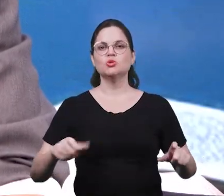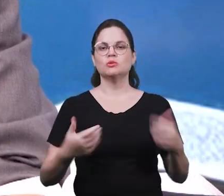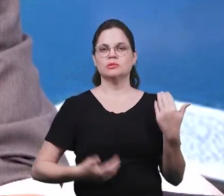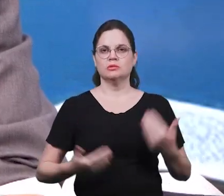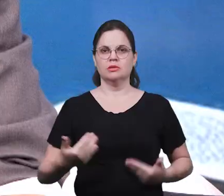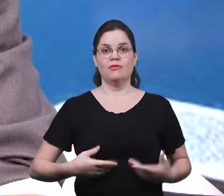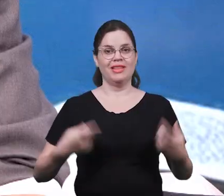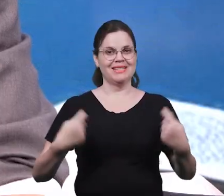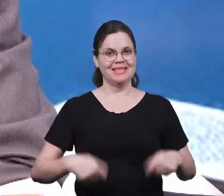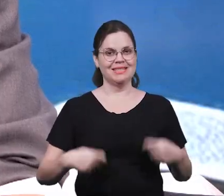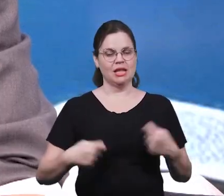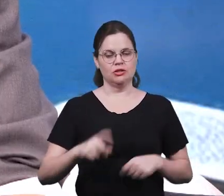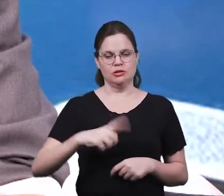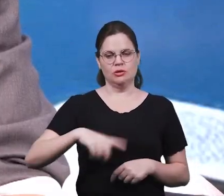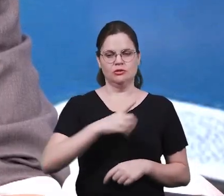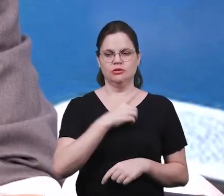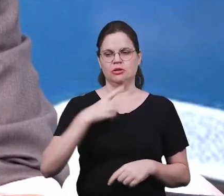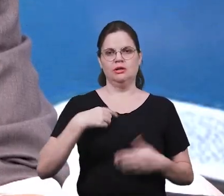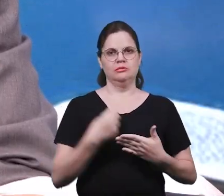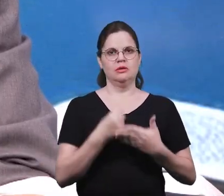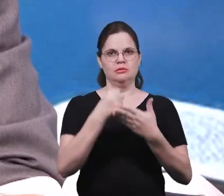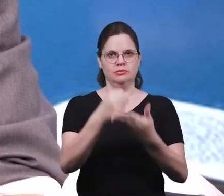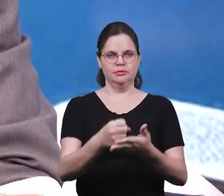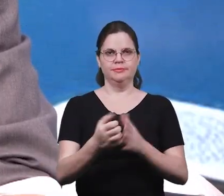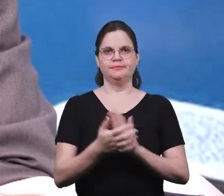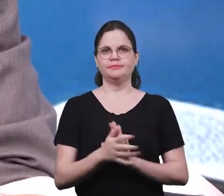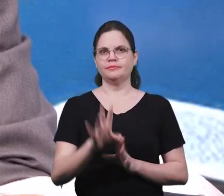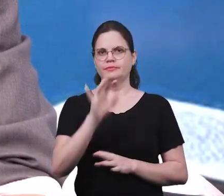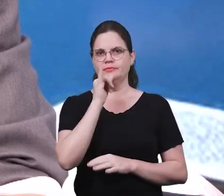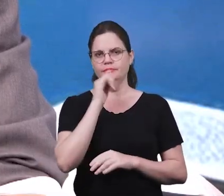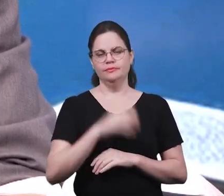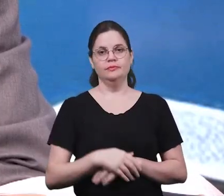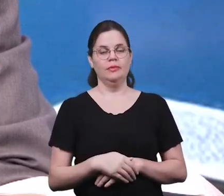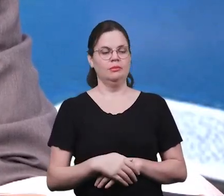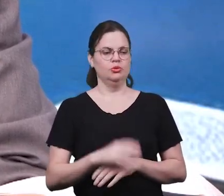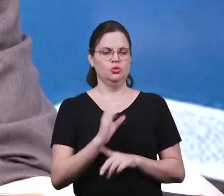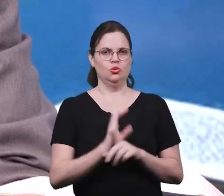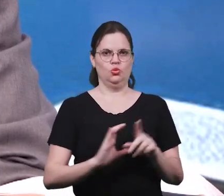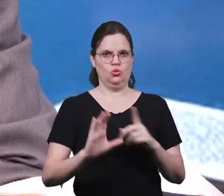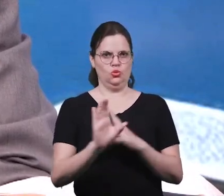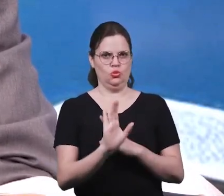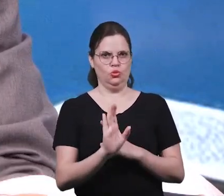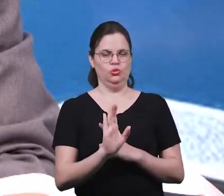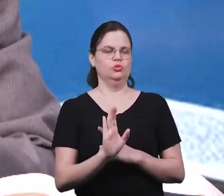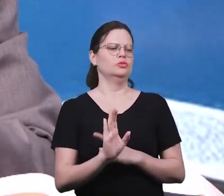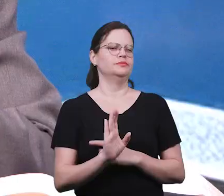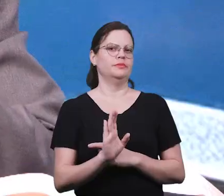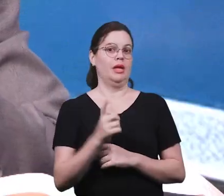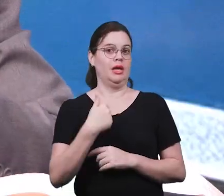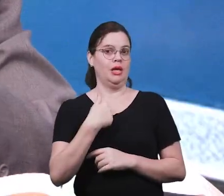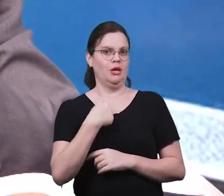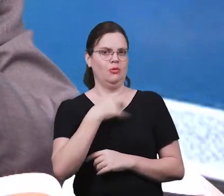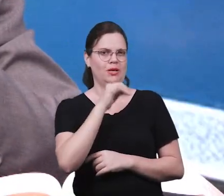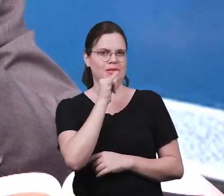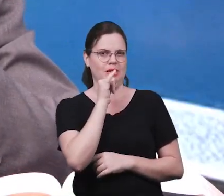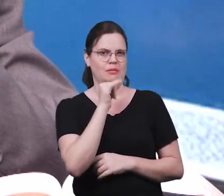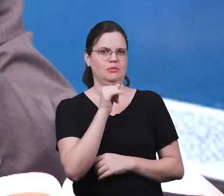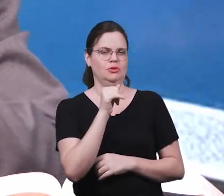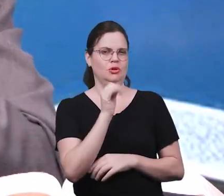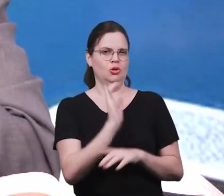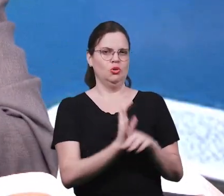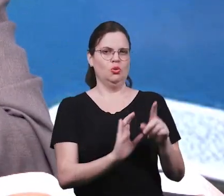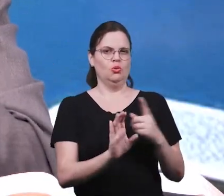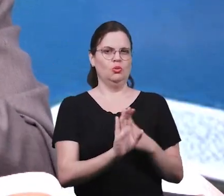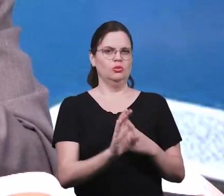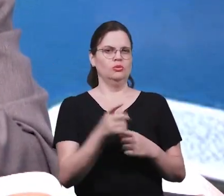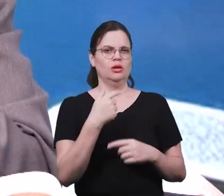culto, eu como pastor pelo menos, nunca gostei de ver no culto os diáconos todos assim sentadinhos, quietinhos,